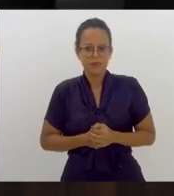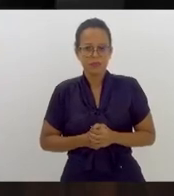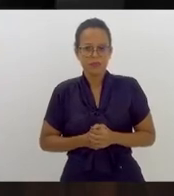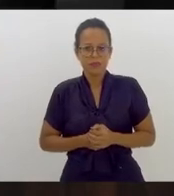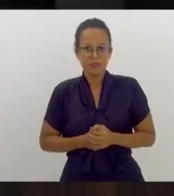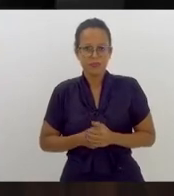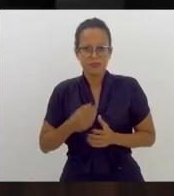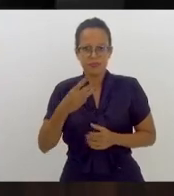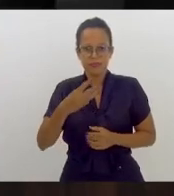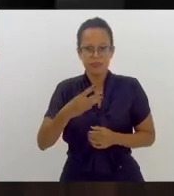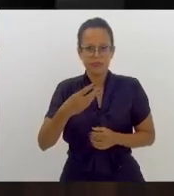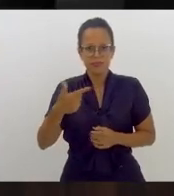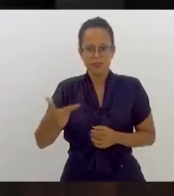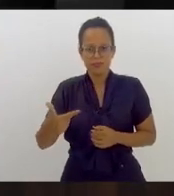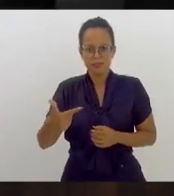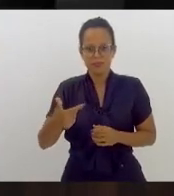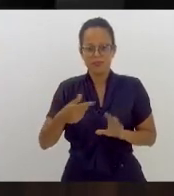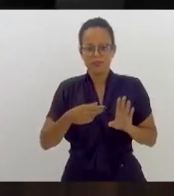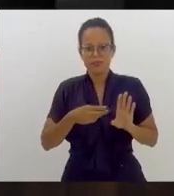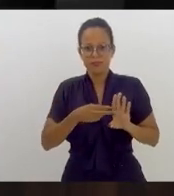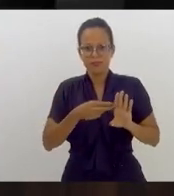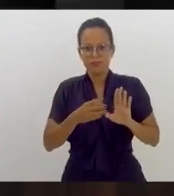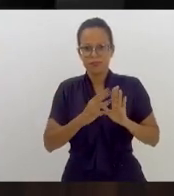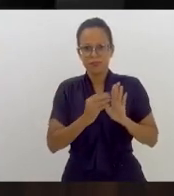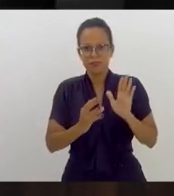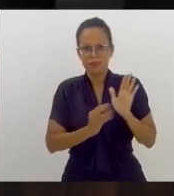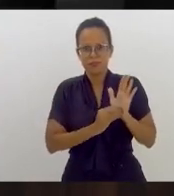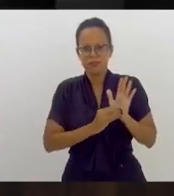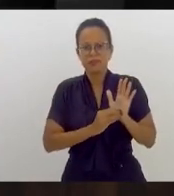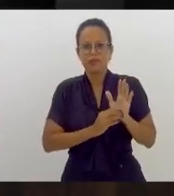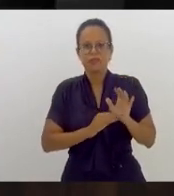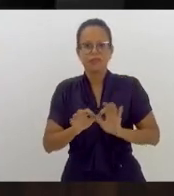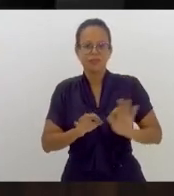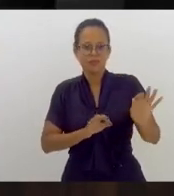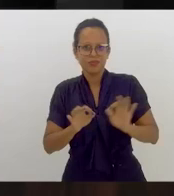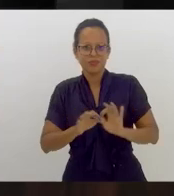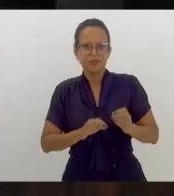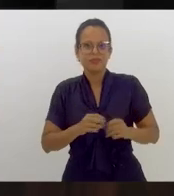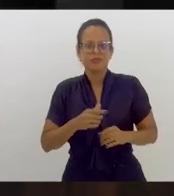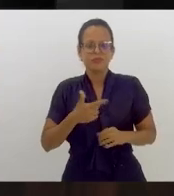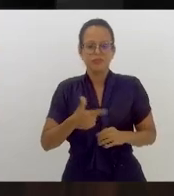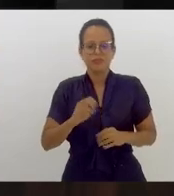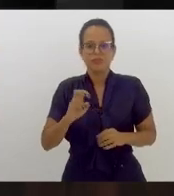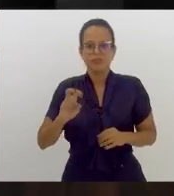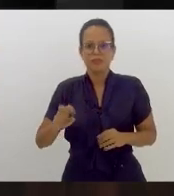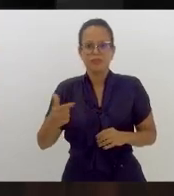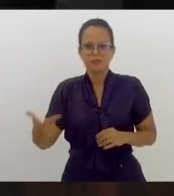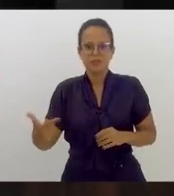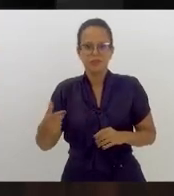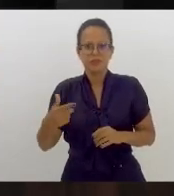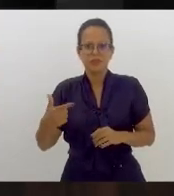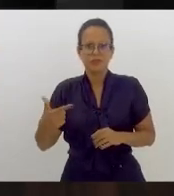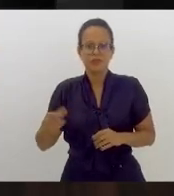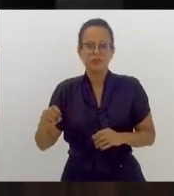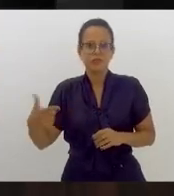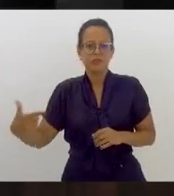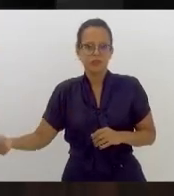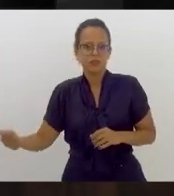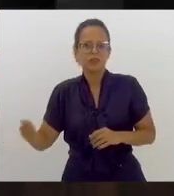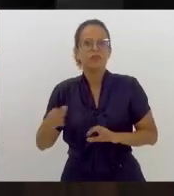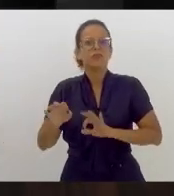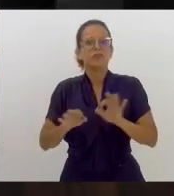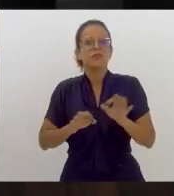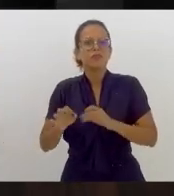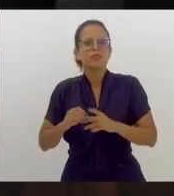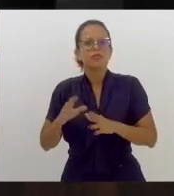Trigésimo segundo da pauta, veto total aposto ao projeto de lei 5243-A de 21, de autoria do deputado Jalmin Júnior, considera patrimônio